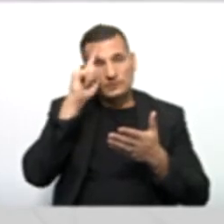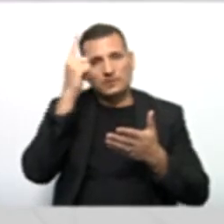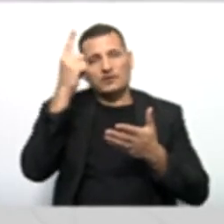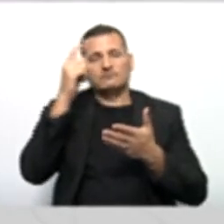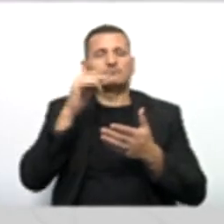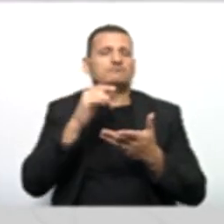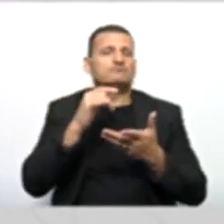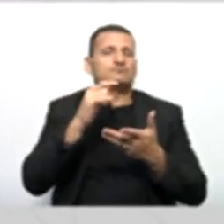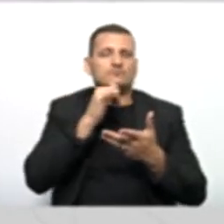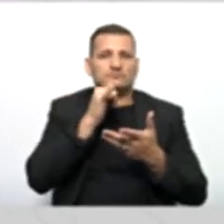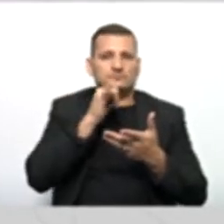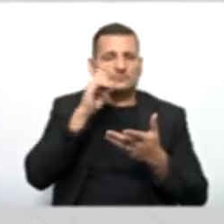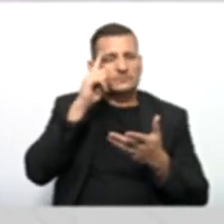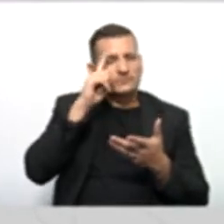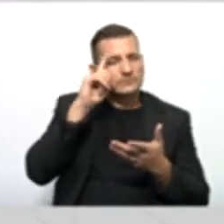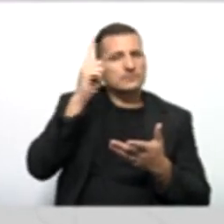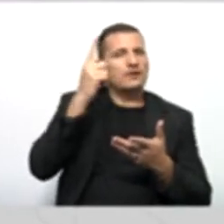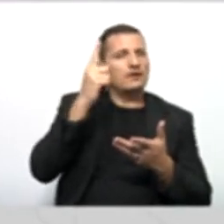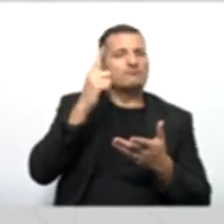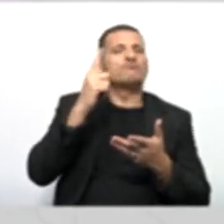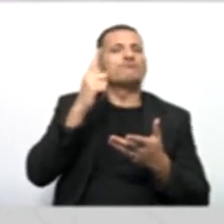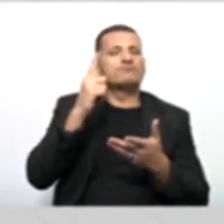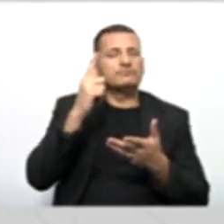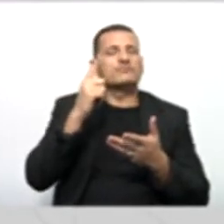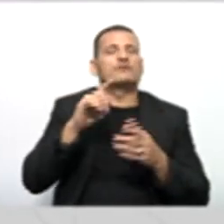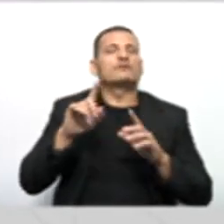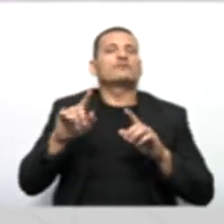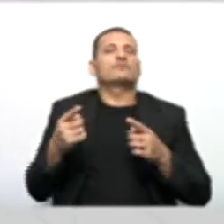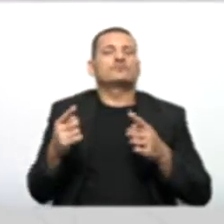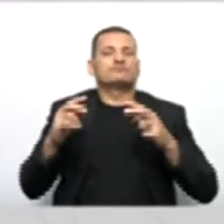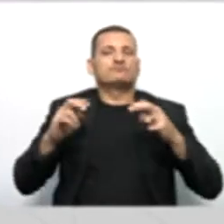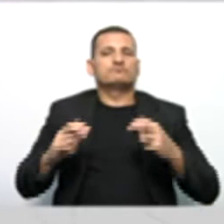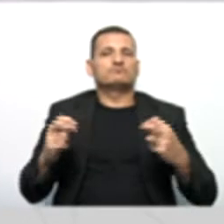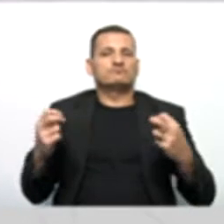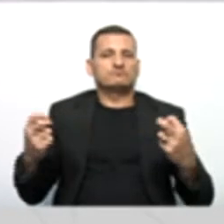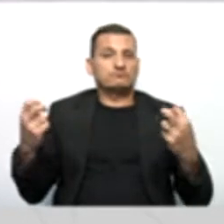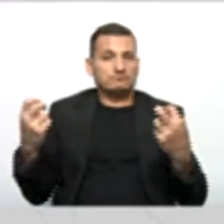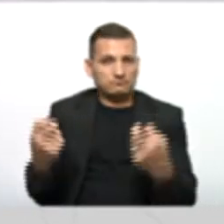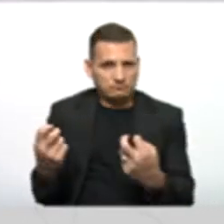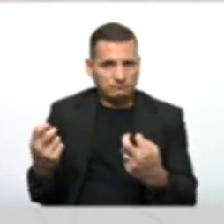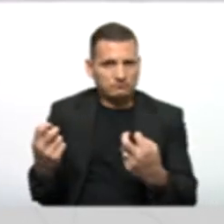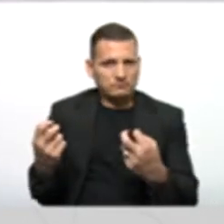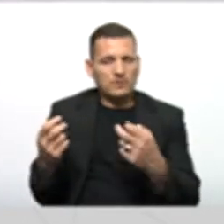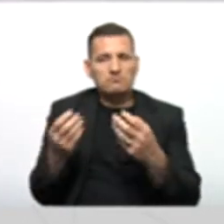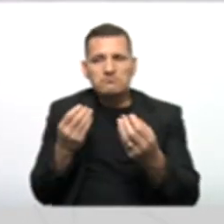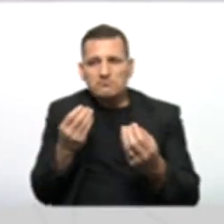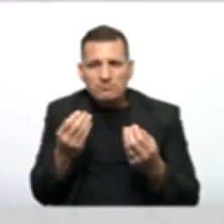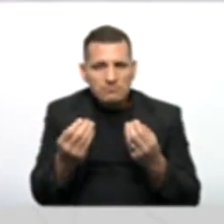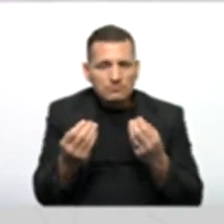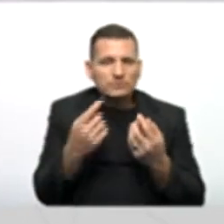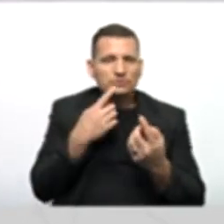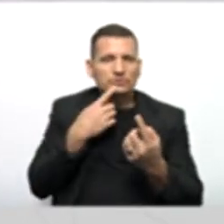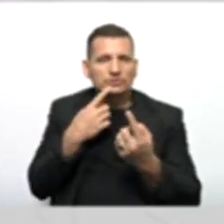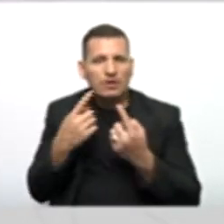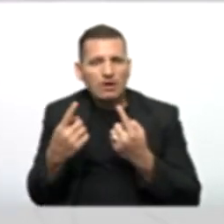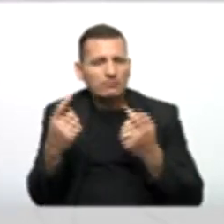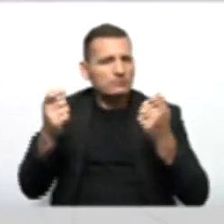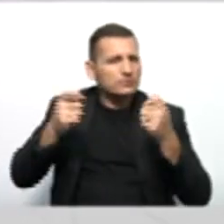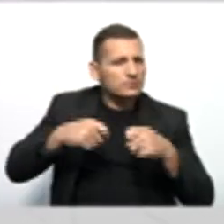a nossa ideia inicial, vamos sentar, a equipe senta, reúne, verifica se é possível, verifica se tem